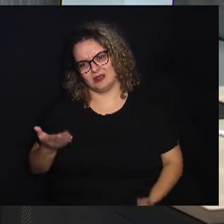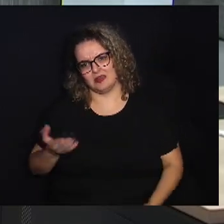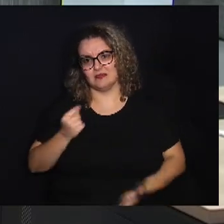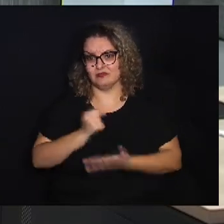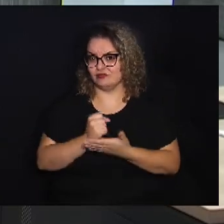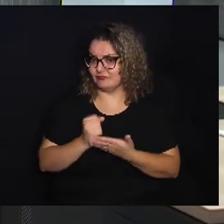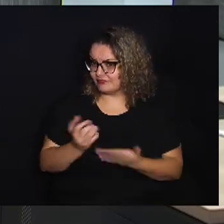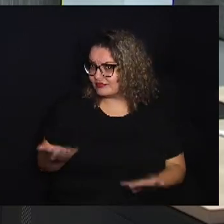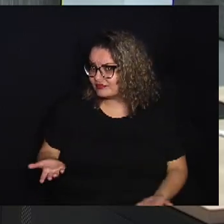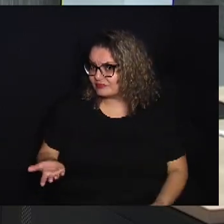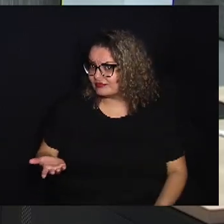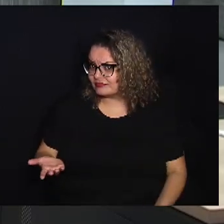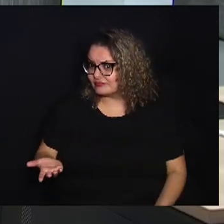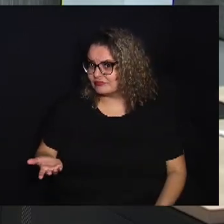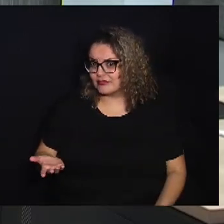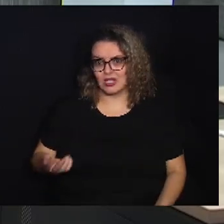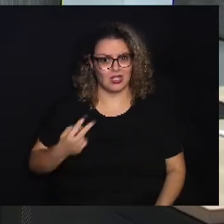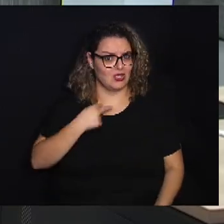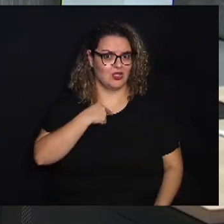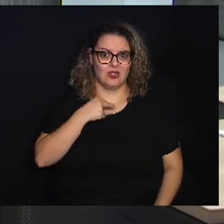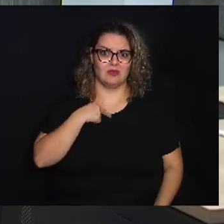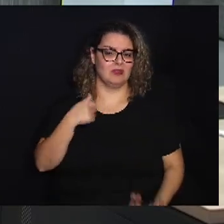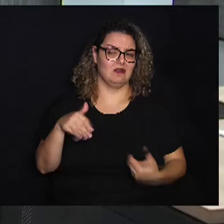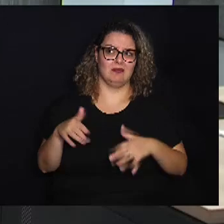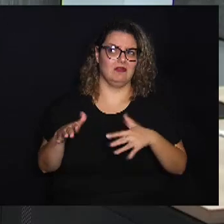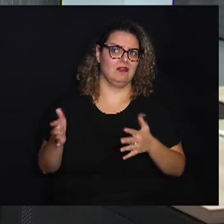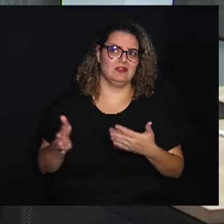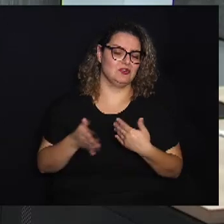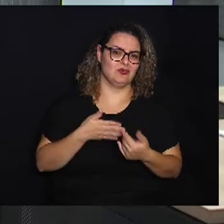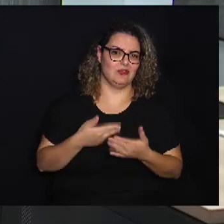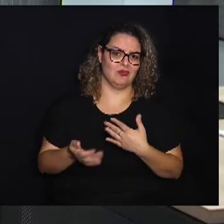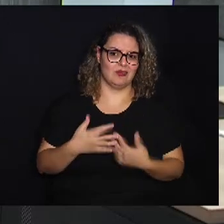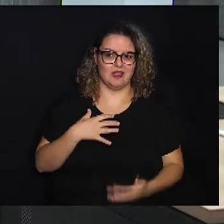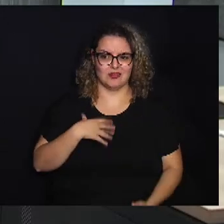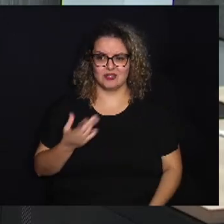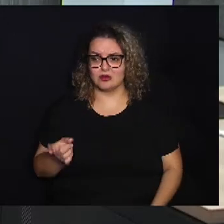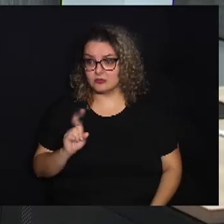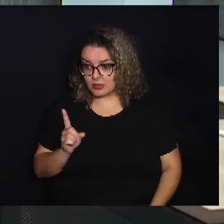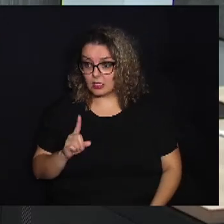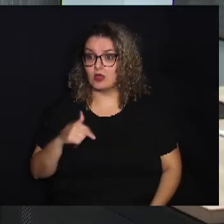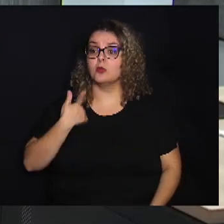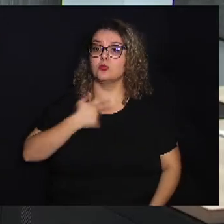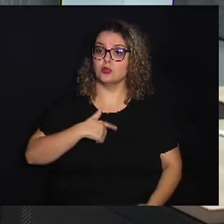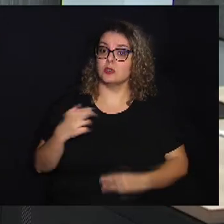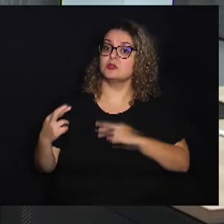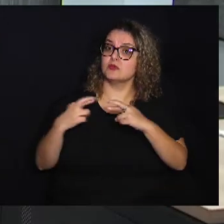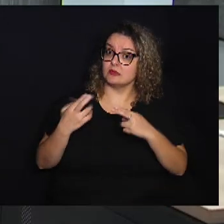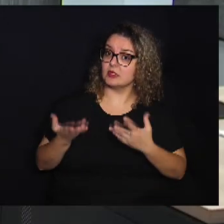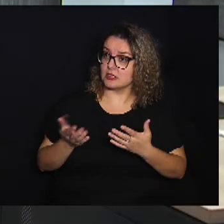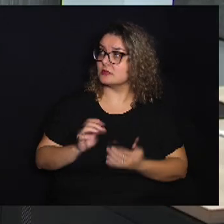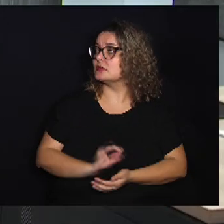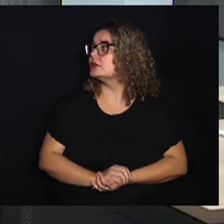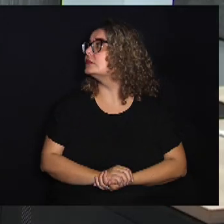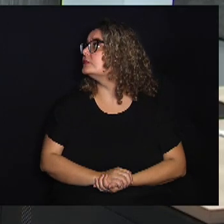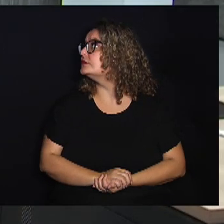contrato. Isso não pode passar, né, assim, de forma desapercebida por nós. Nós temos que verificar isso.